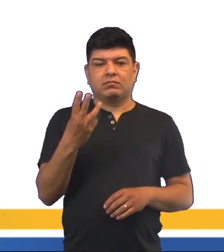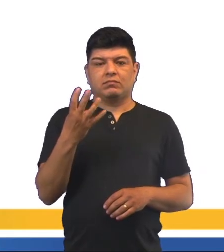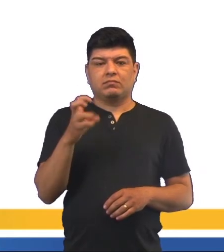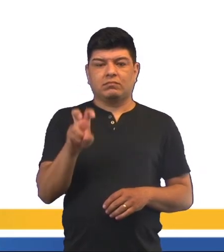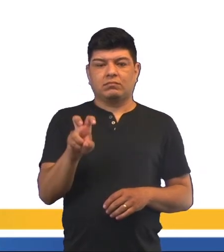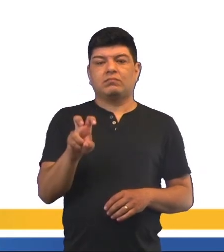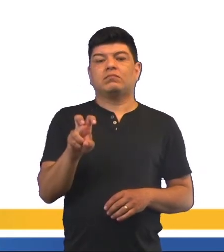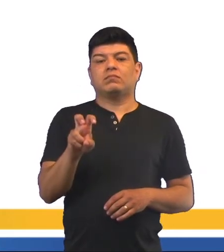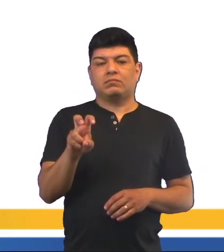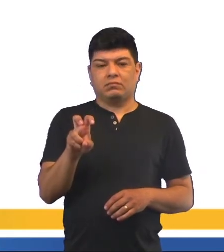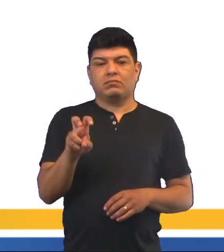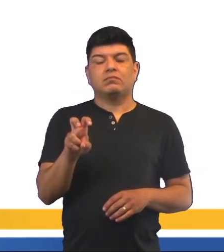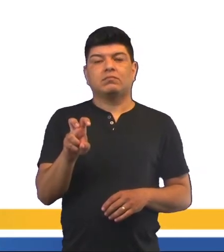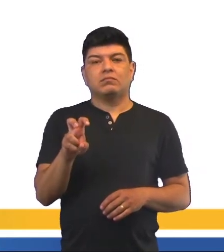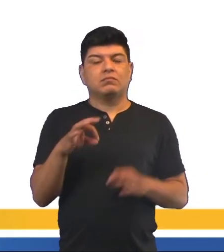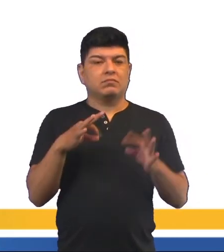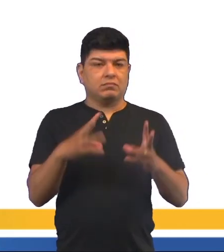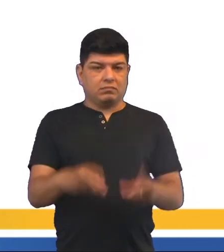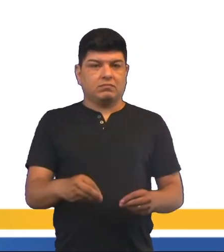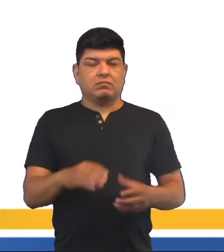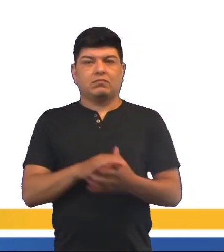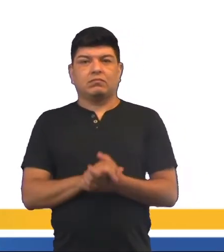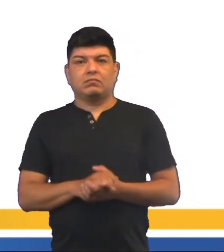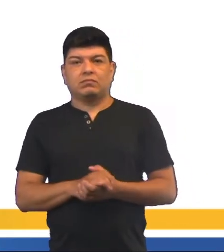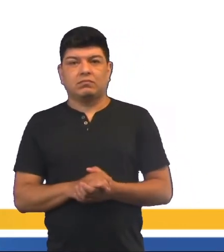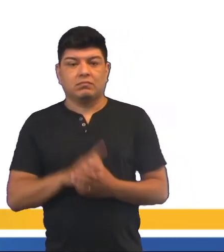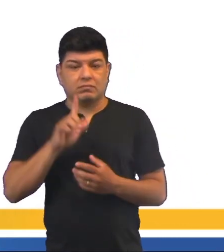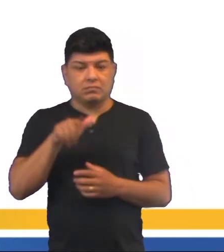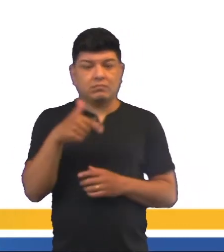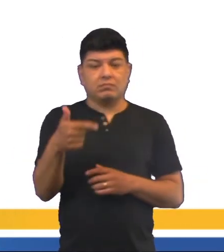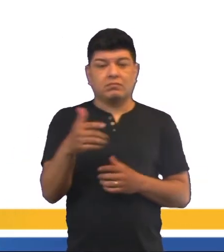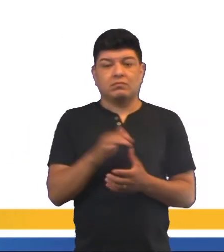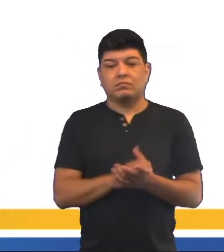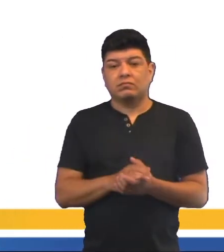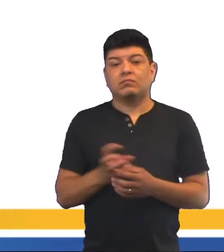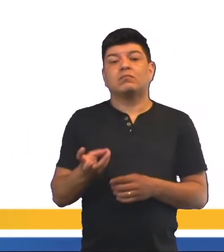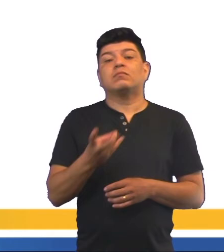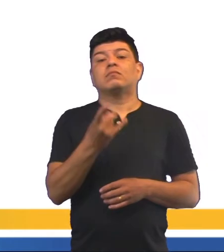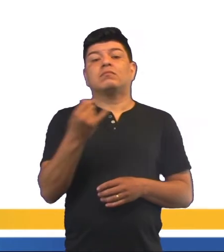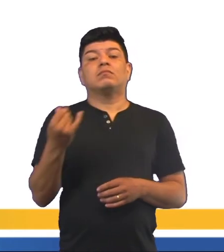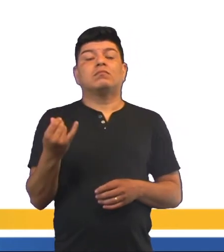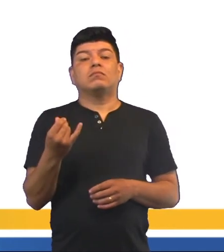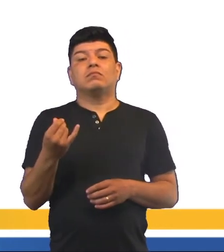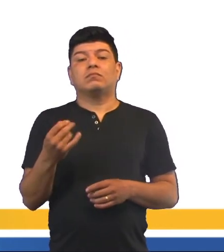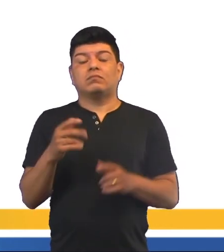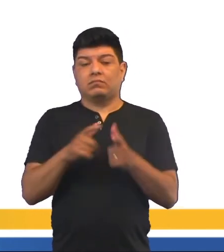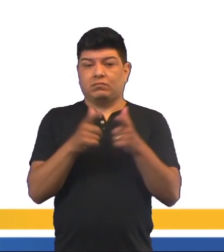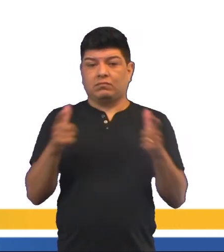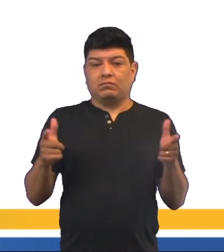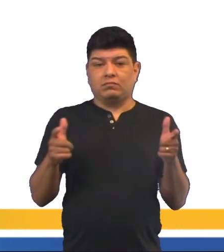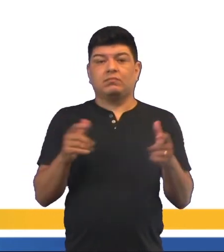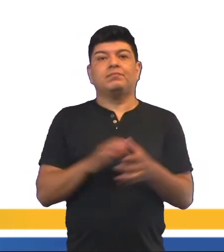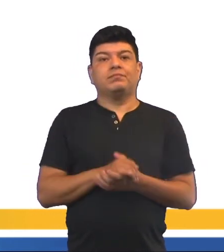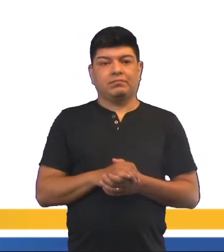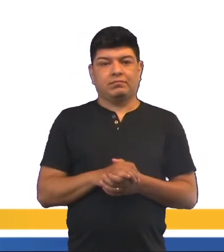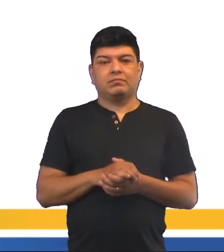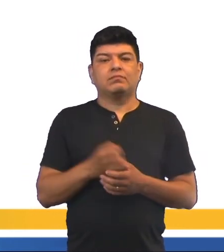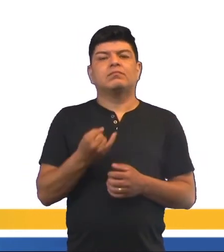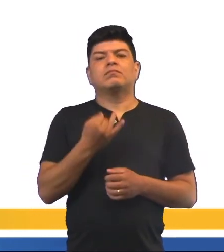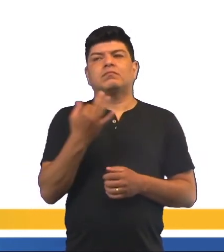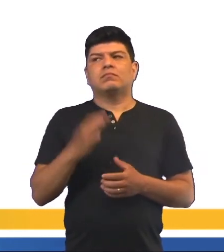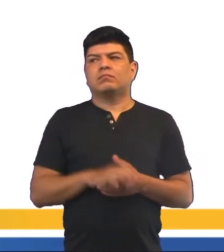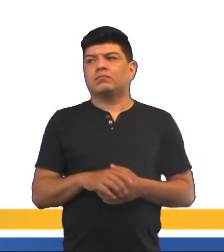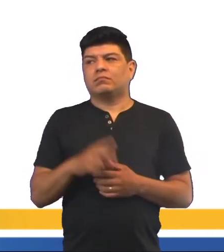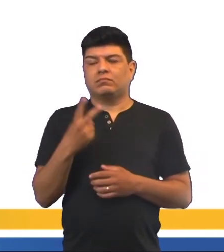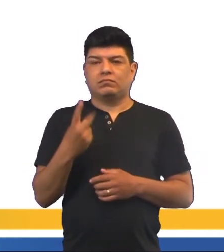3, 4, 5 o espaço total. Então, na outra, né? Quantas vezes ela tem maior? Vamos